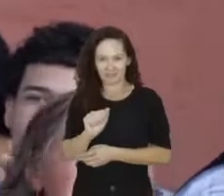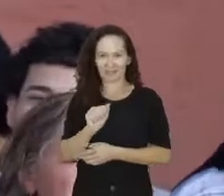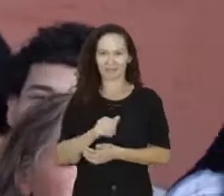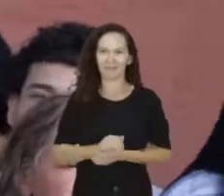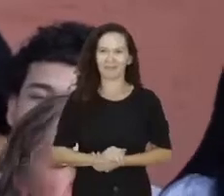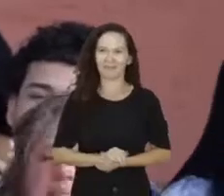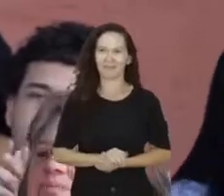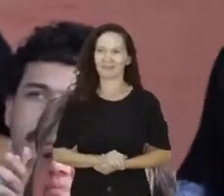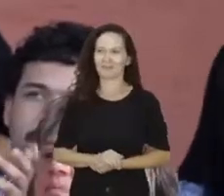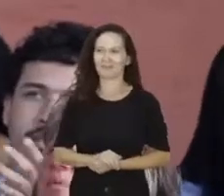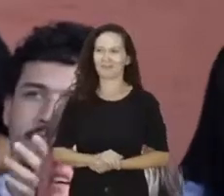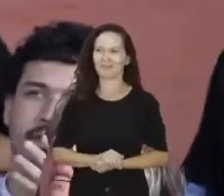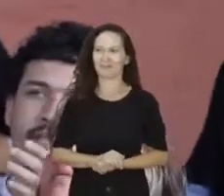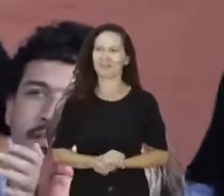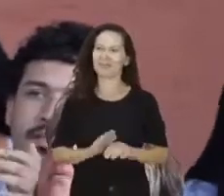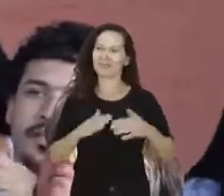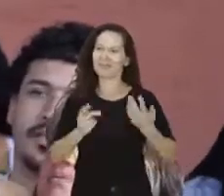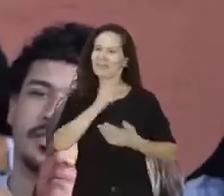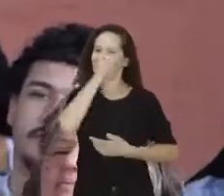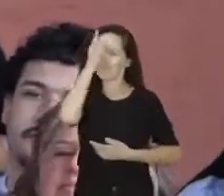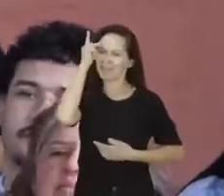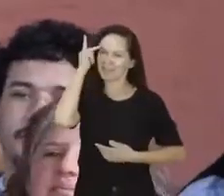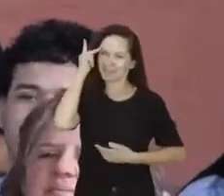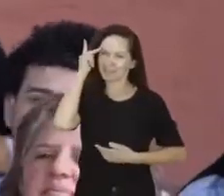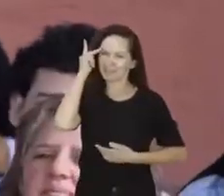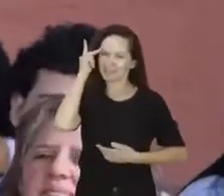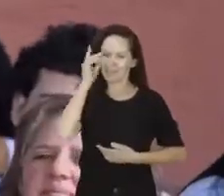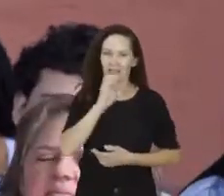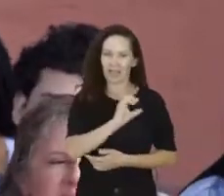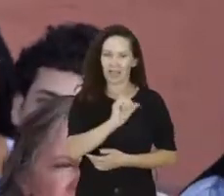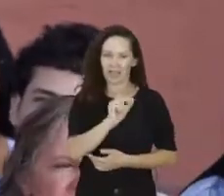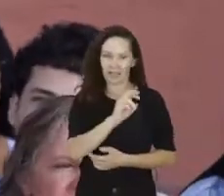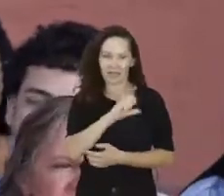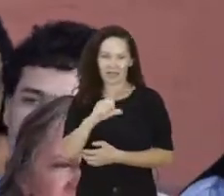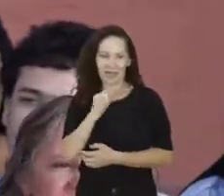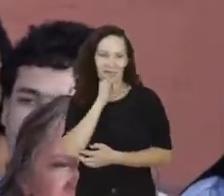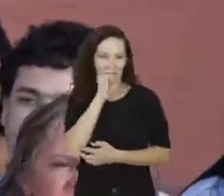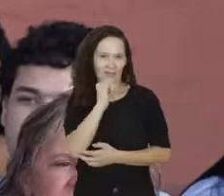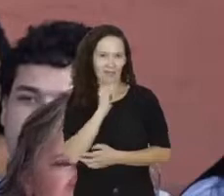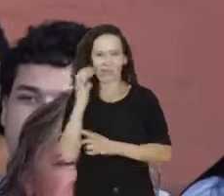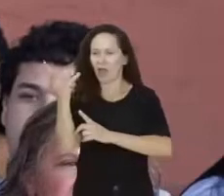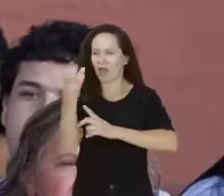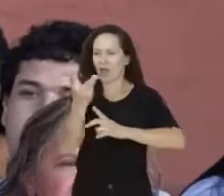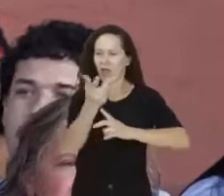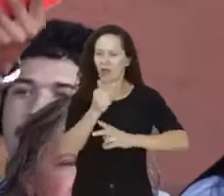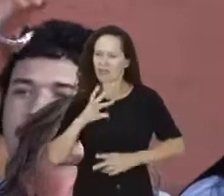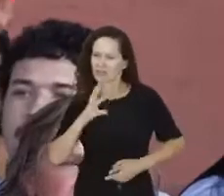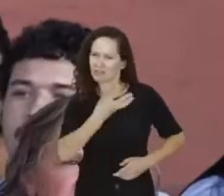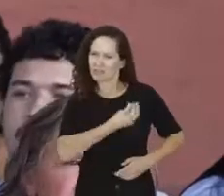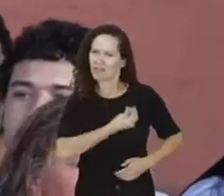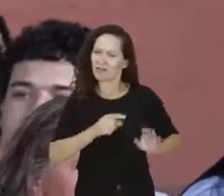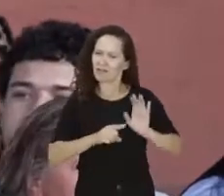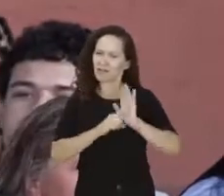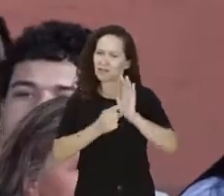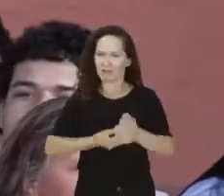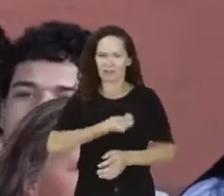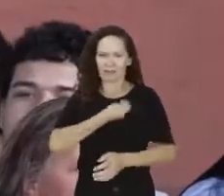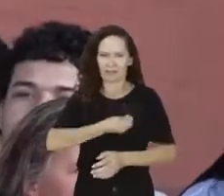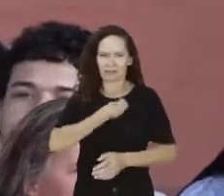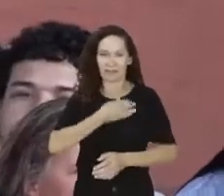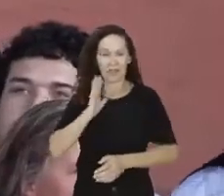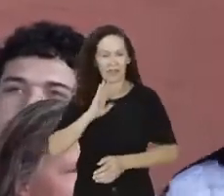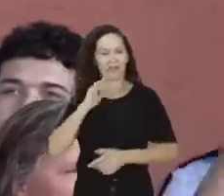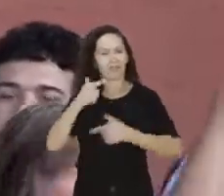É isso, gente. Como a Caroline falou, né? A arte salva aí. Ela está presente. Eu já trabalhei na Biblioteca Comunitária de